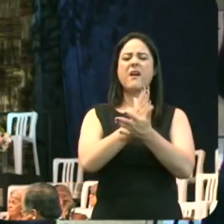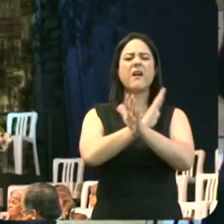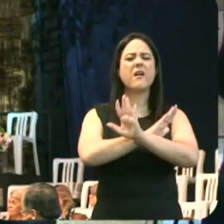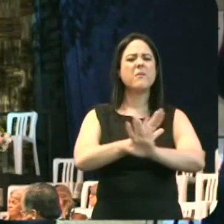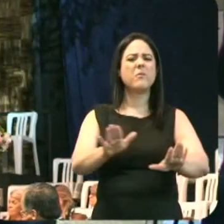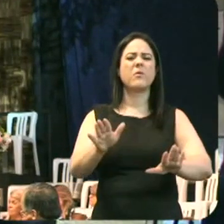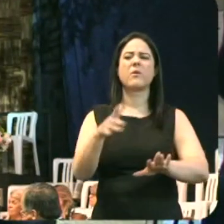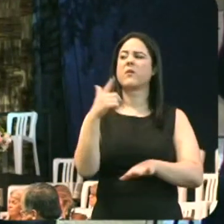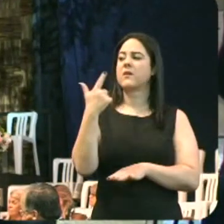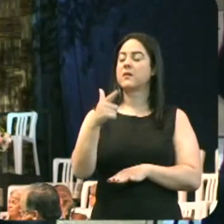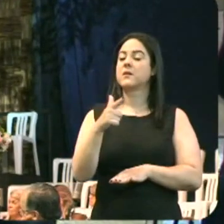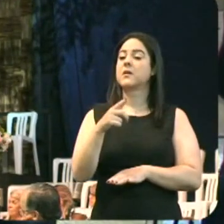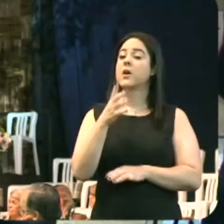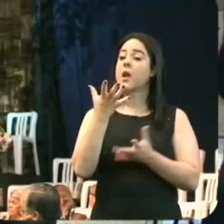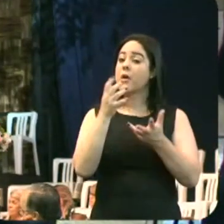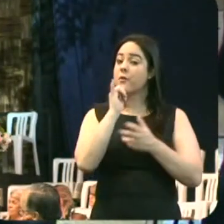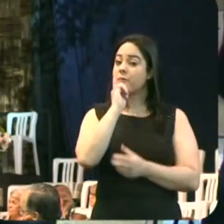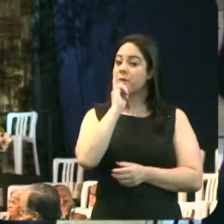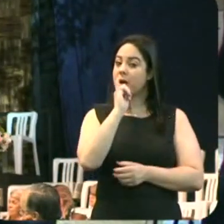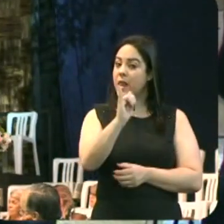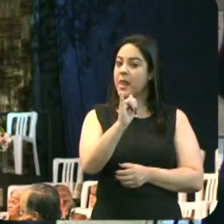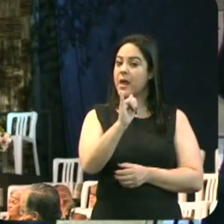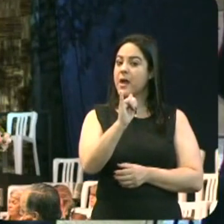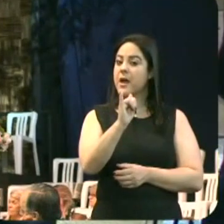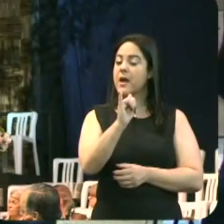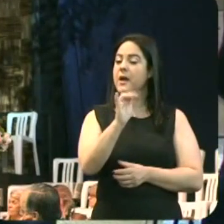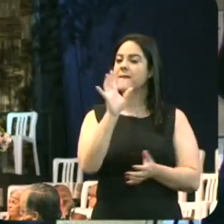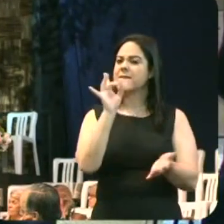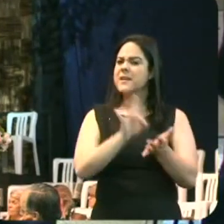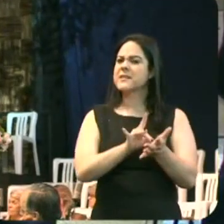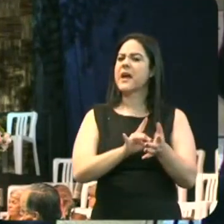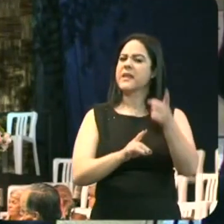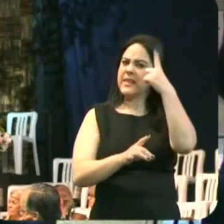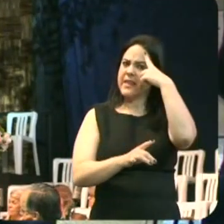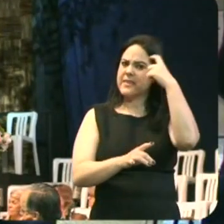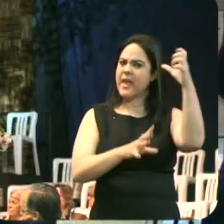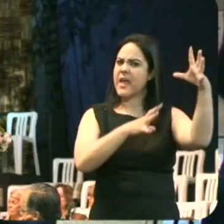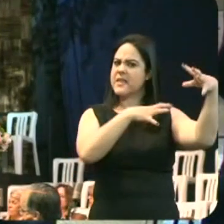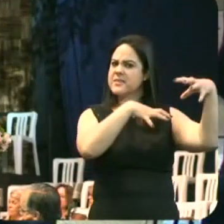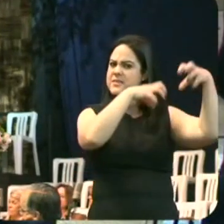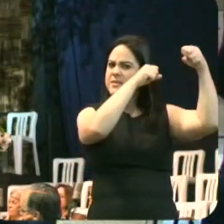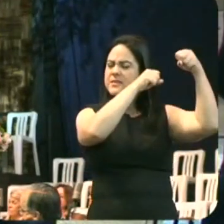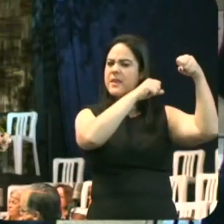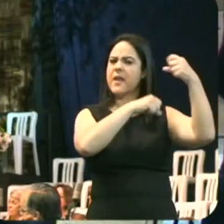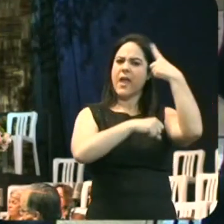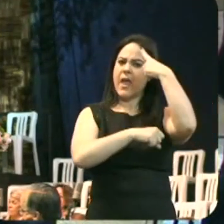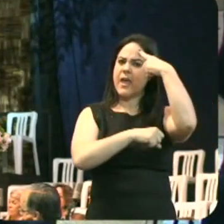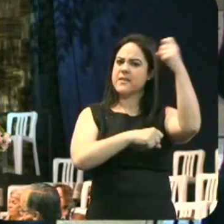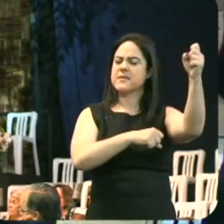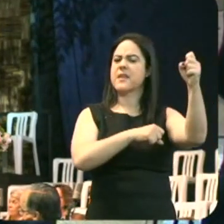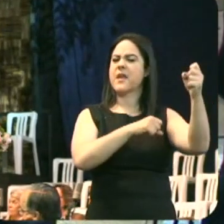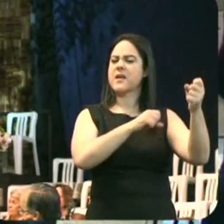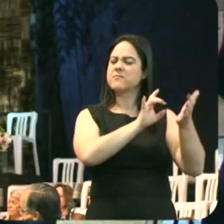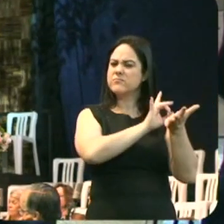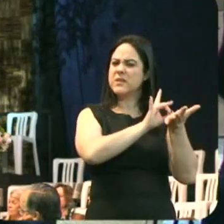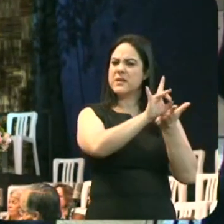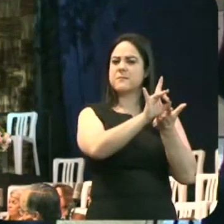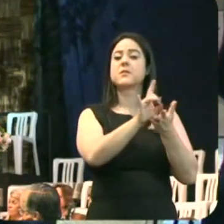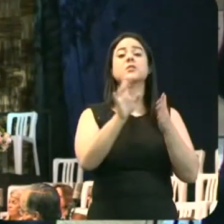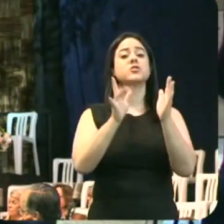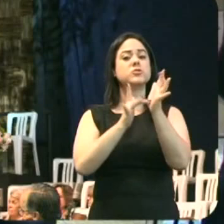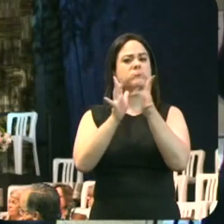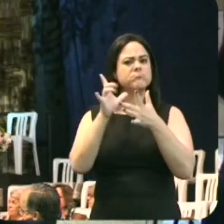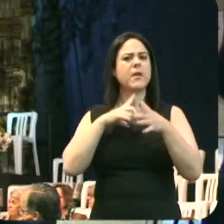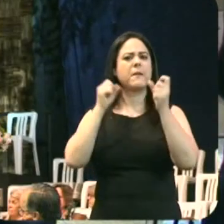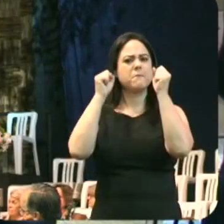acabou. Eu quero dizer para você que isso é treva e escuridão, porque Jesus tem poder, não só de iluminar a